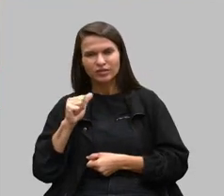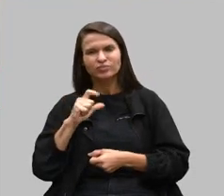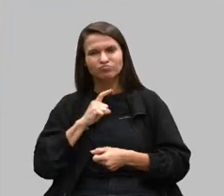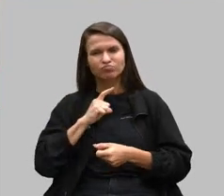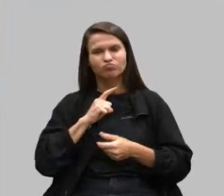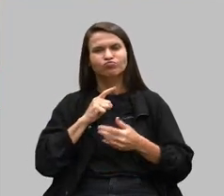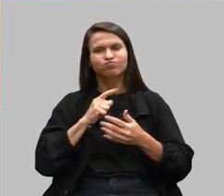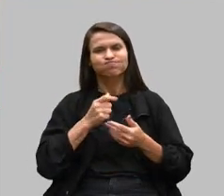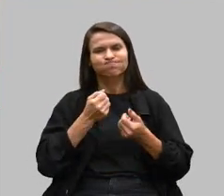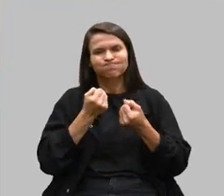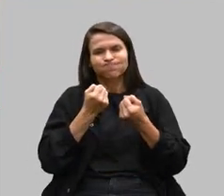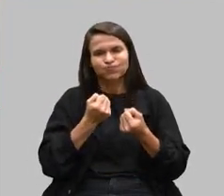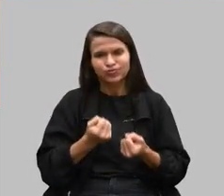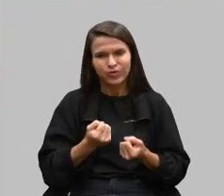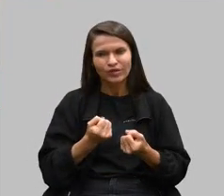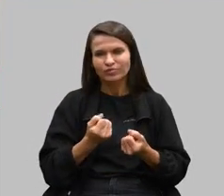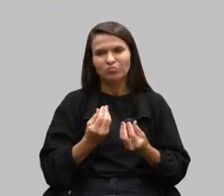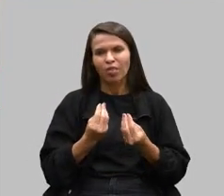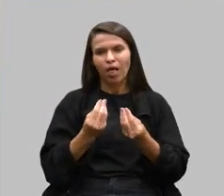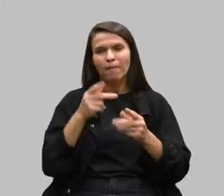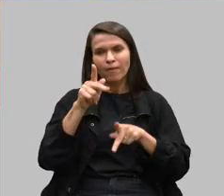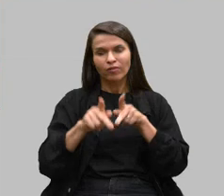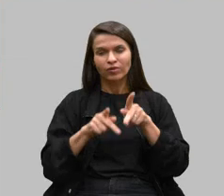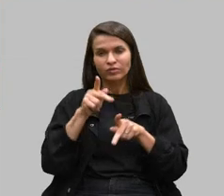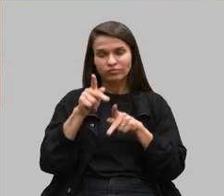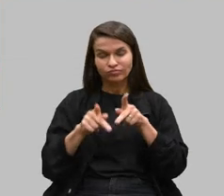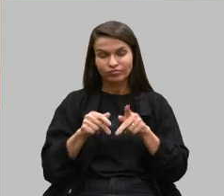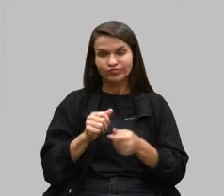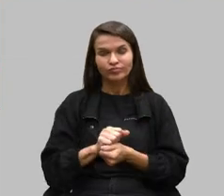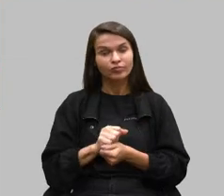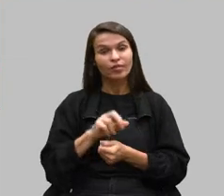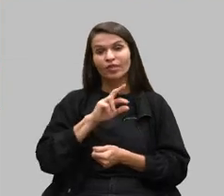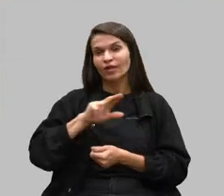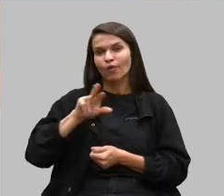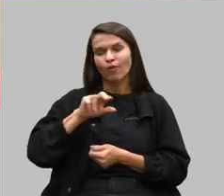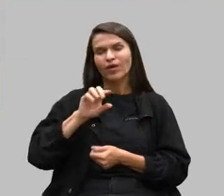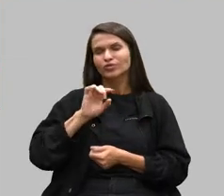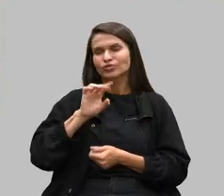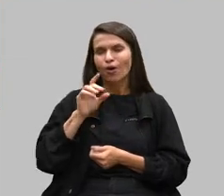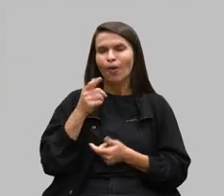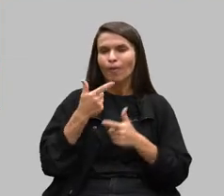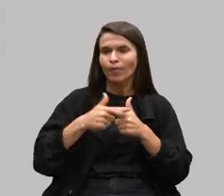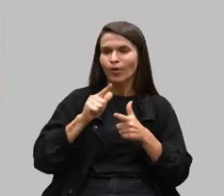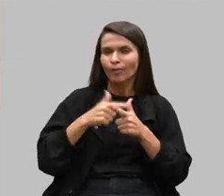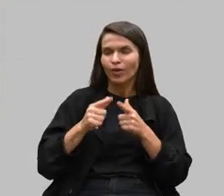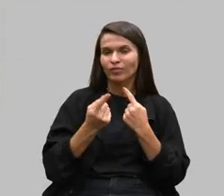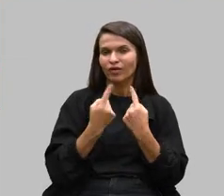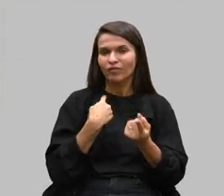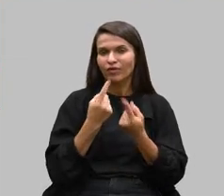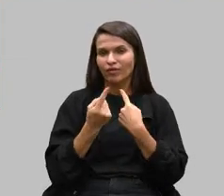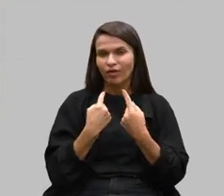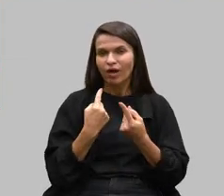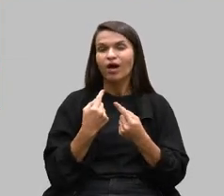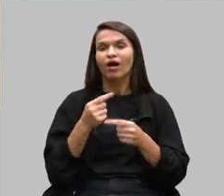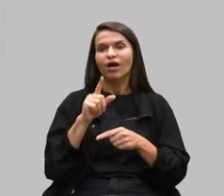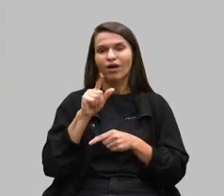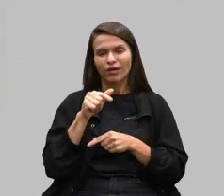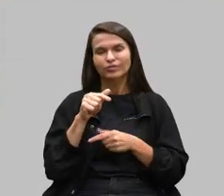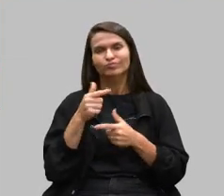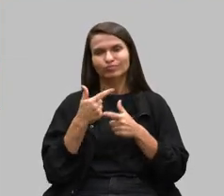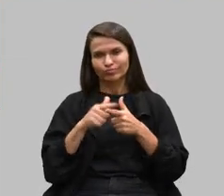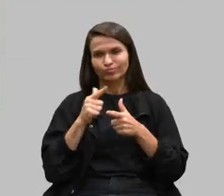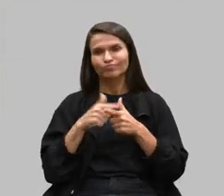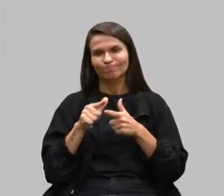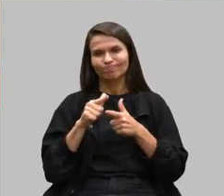beneficia a população Dr Isabel não é só o sufoco da ferrovia é o sufoco da rodovia que nós estamos